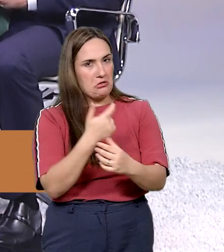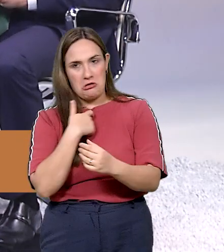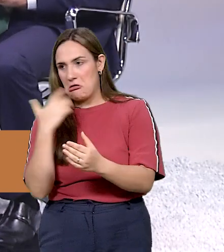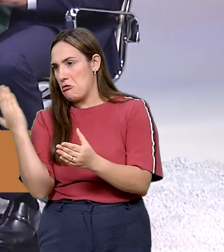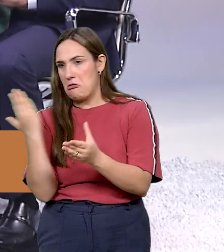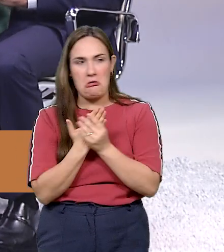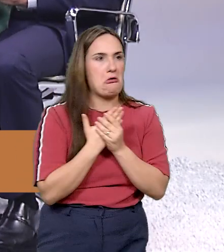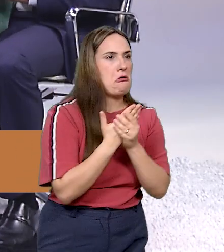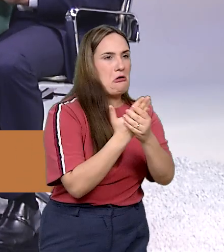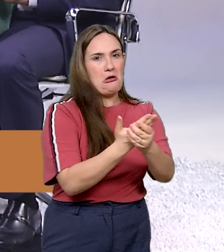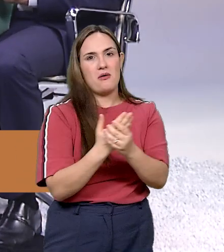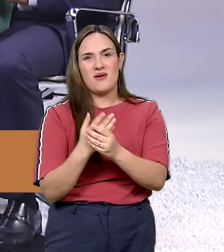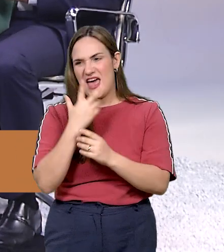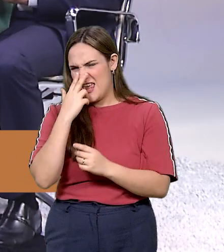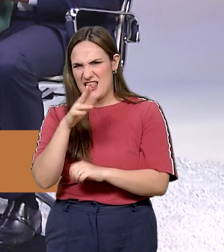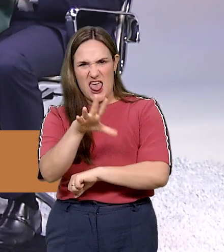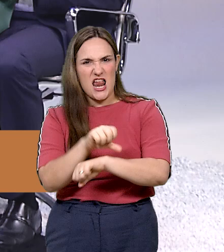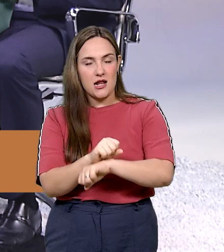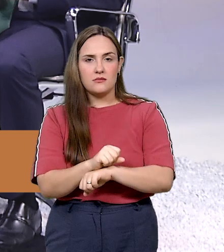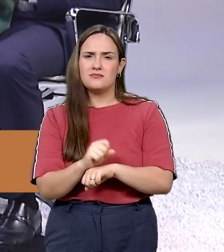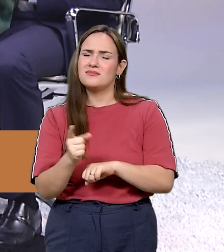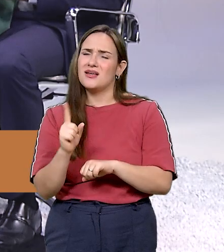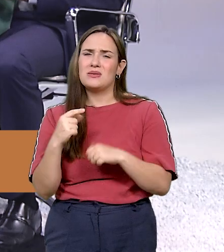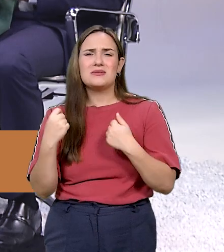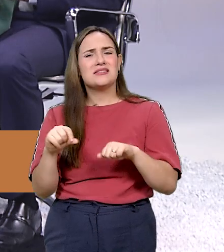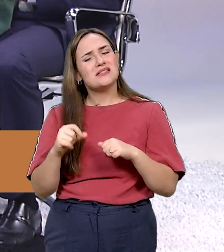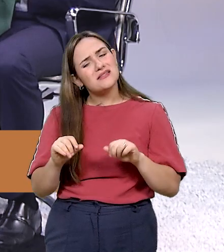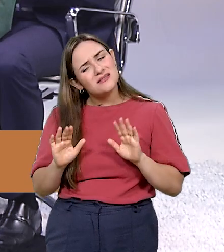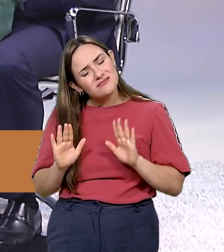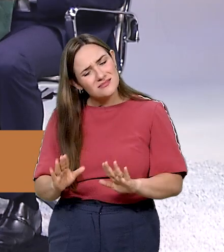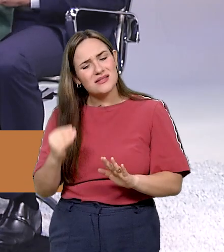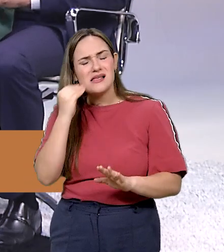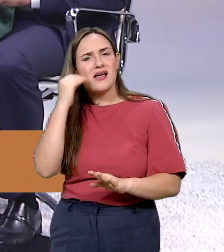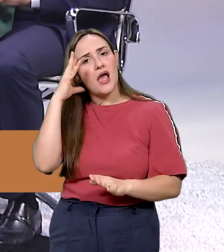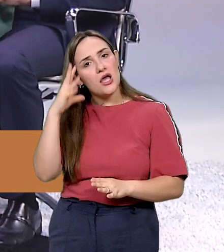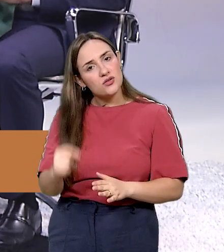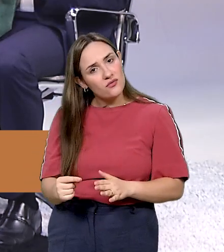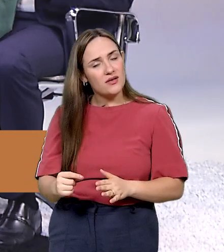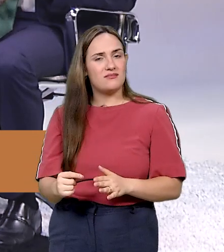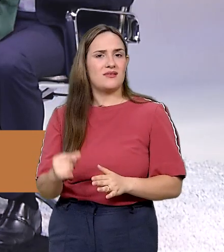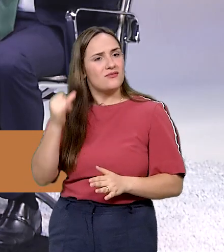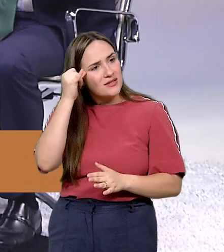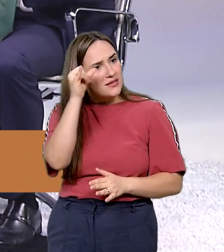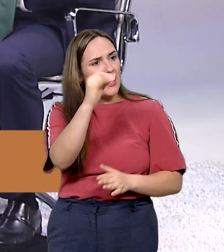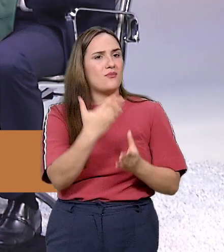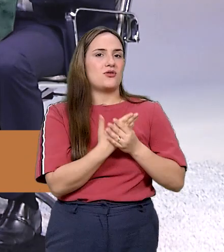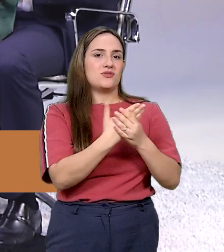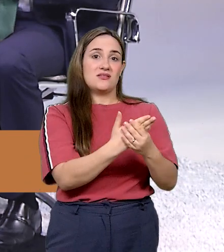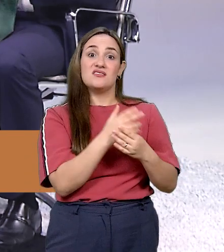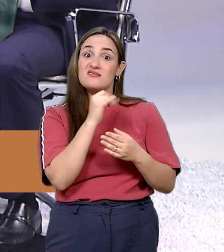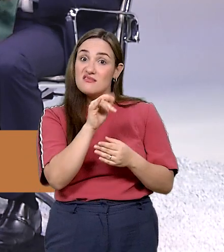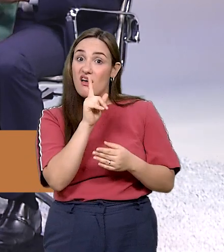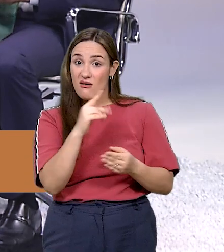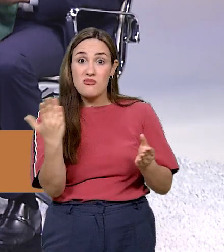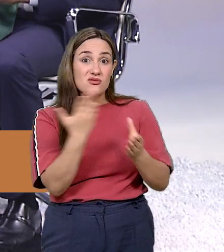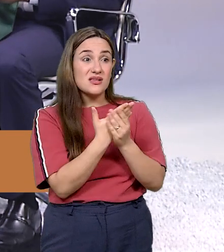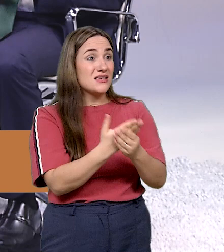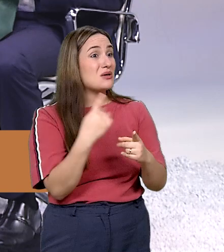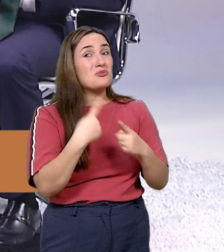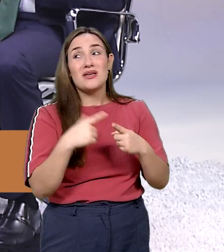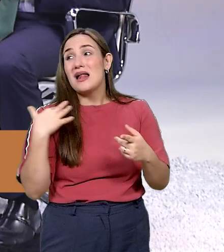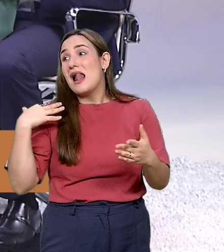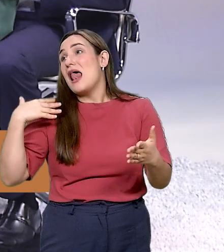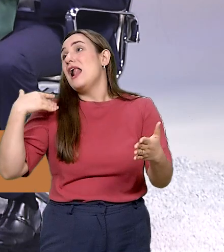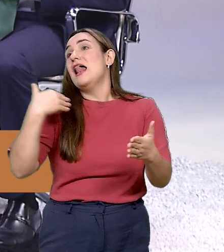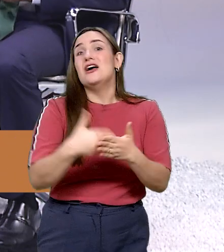na justiça. E, na verdade, nós temos que estimular a solução. Quando nós levamos algo para a justiça, o